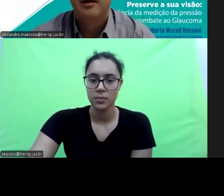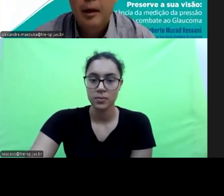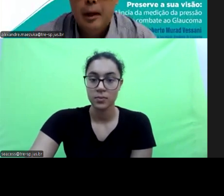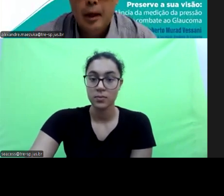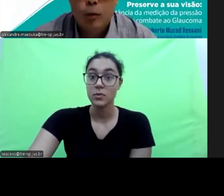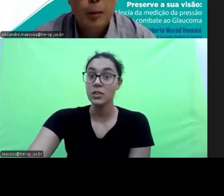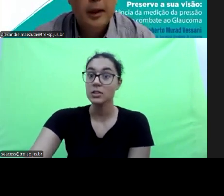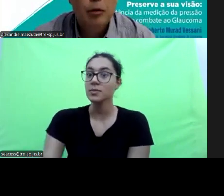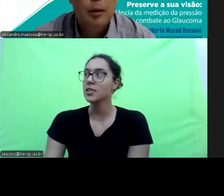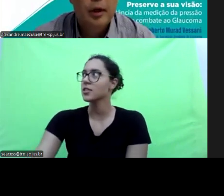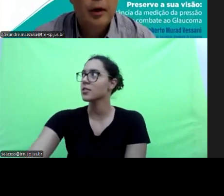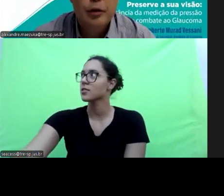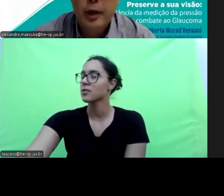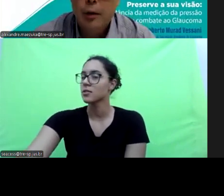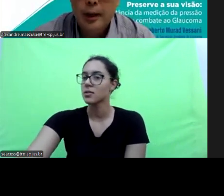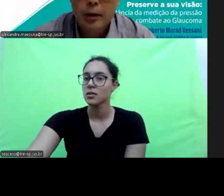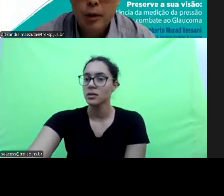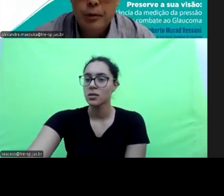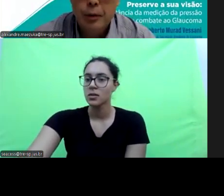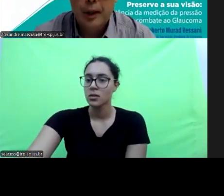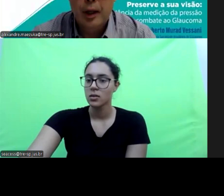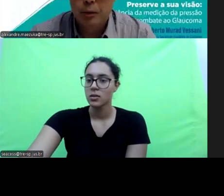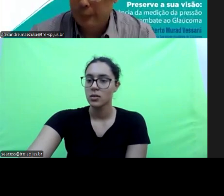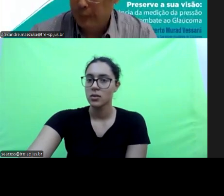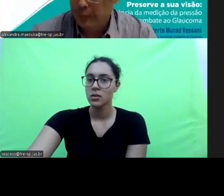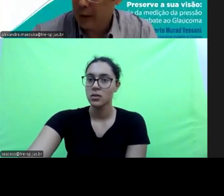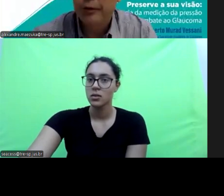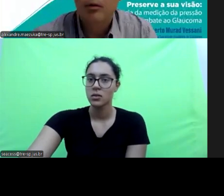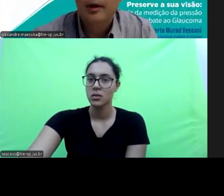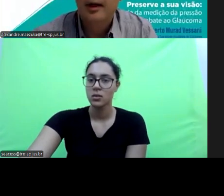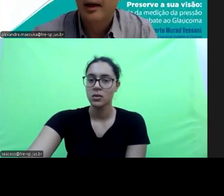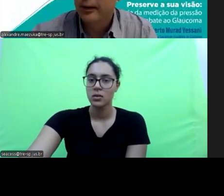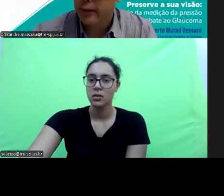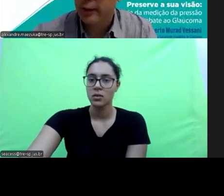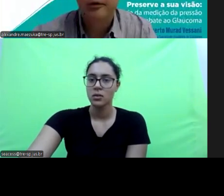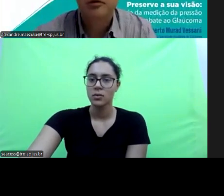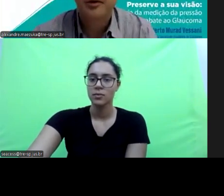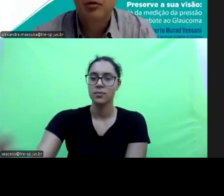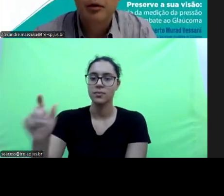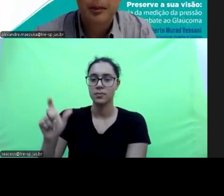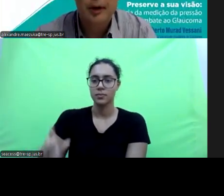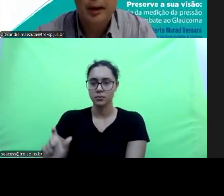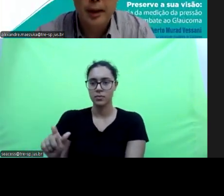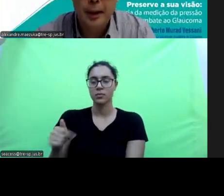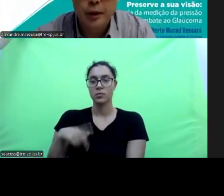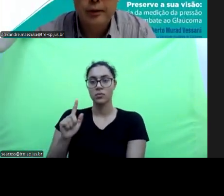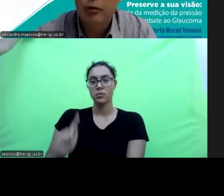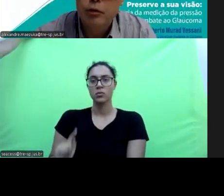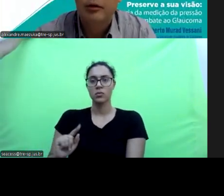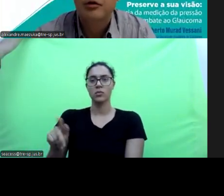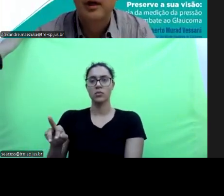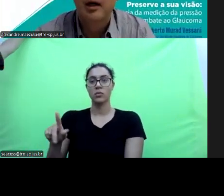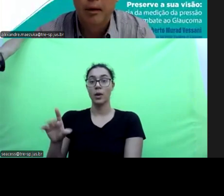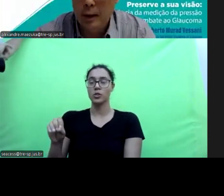agradecer em nome aqui do Tribunal Regional Eleitoral de São Paulo, né, na figura da Secretaria de Gestão de Pessoas, Paula Helena Batista,